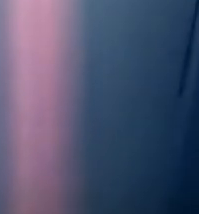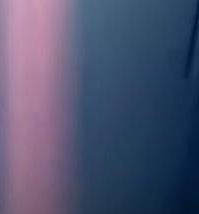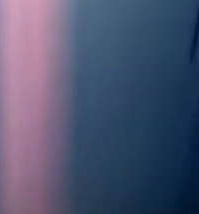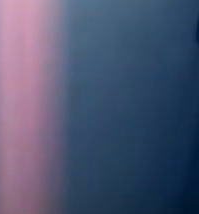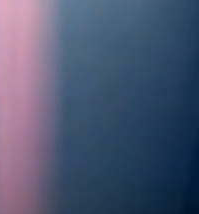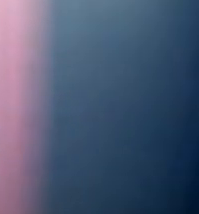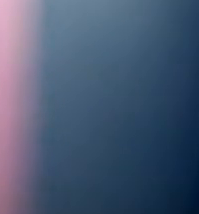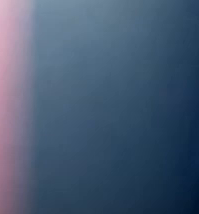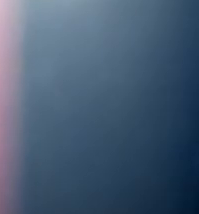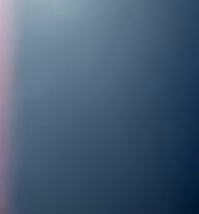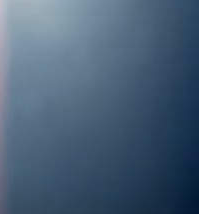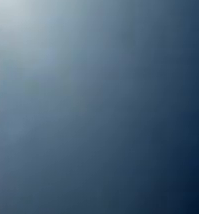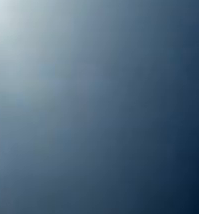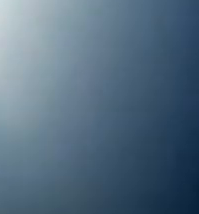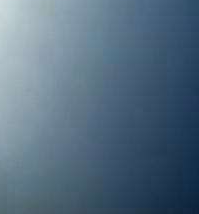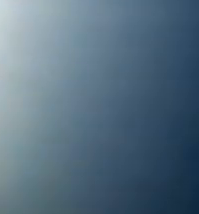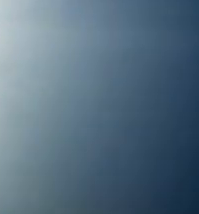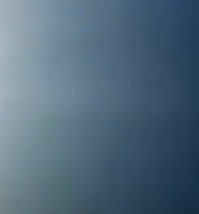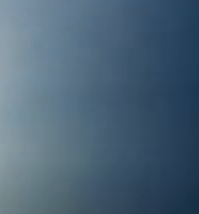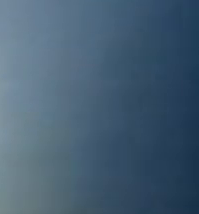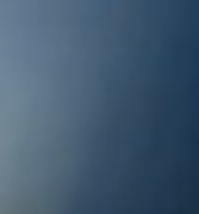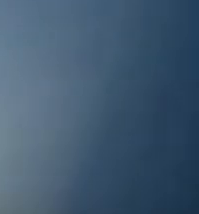E aí